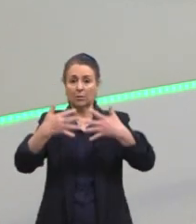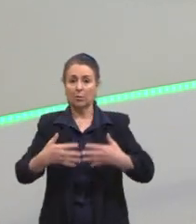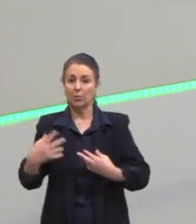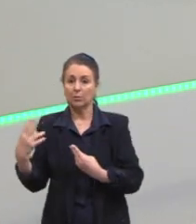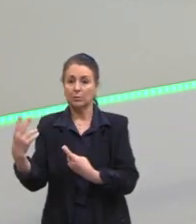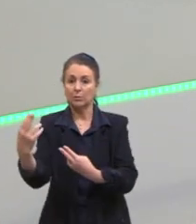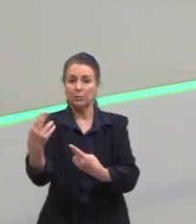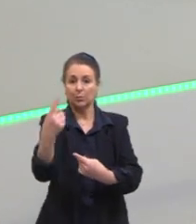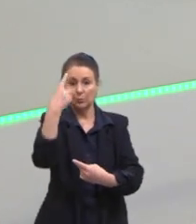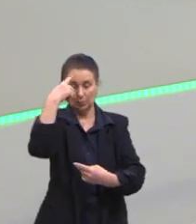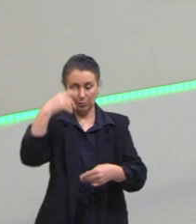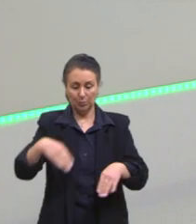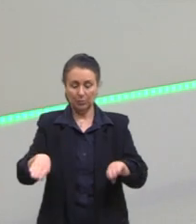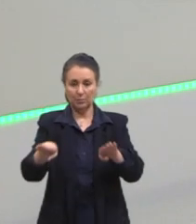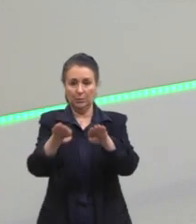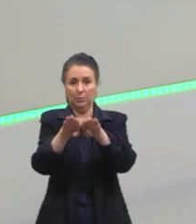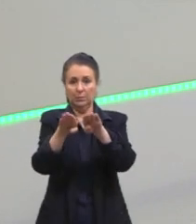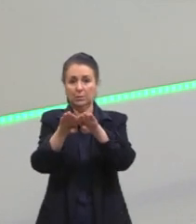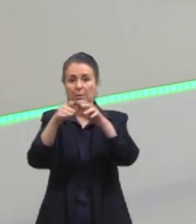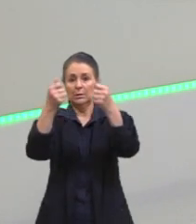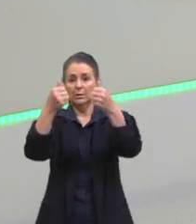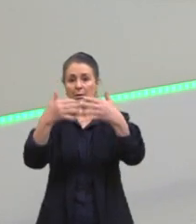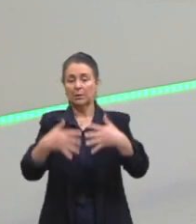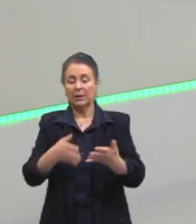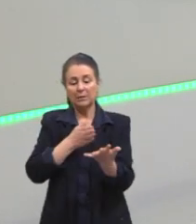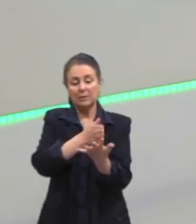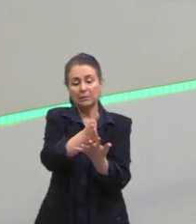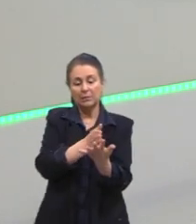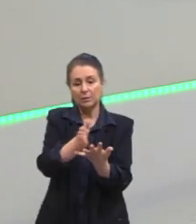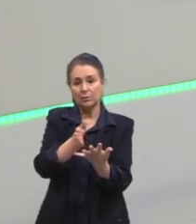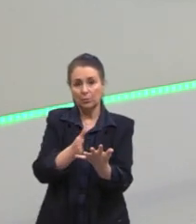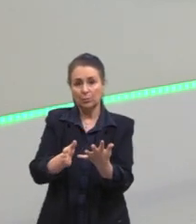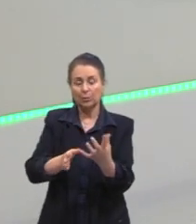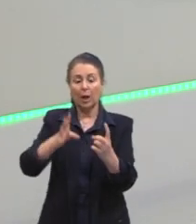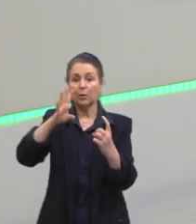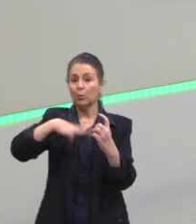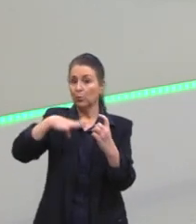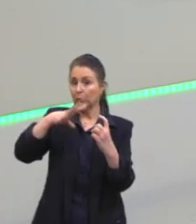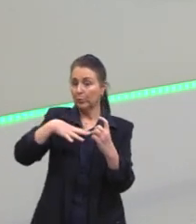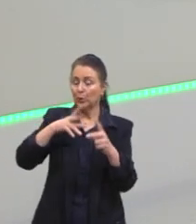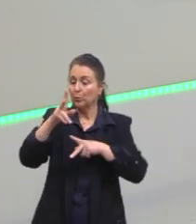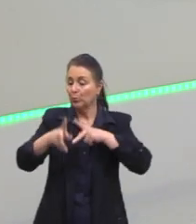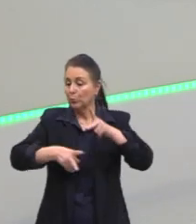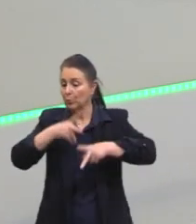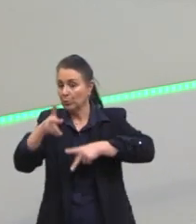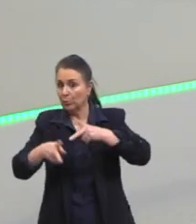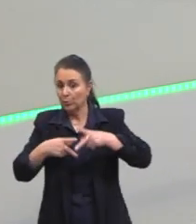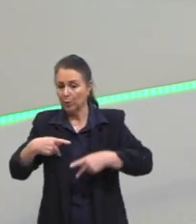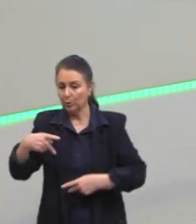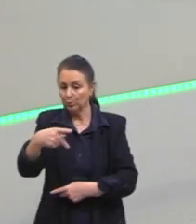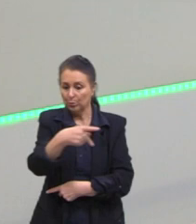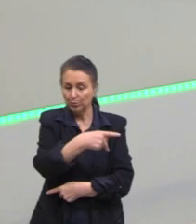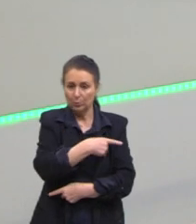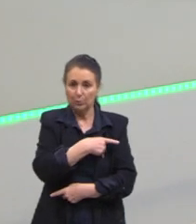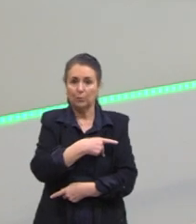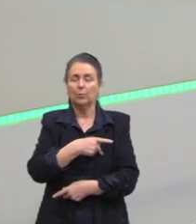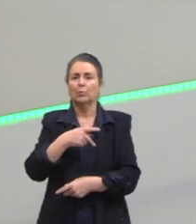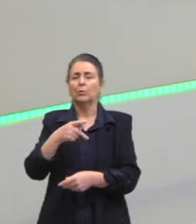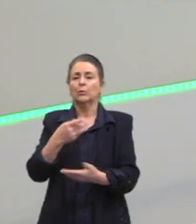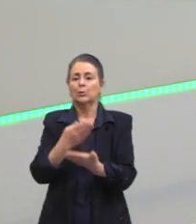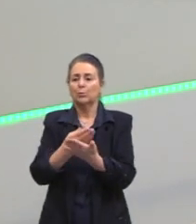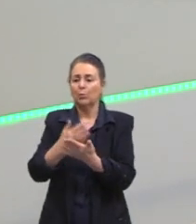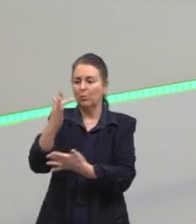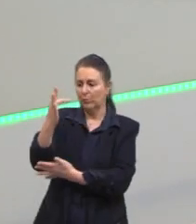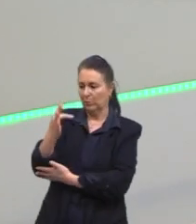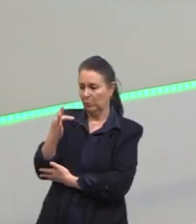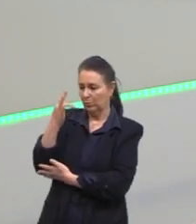comum, falamos aí sobre, né, essas vertentes aí dos mitos populares, a gente olhou sobre o que a filosofia